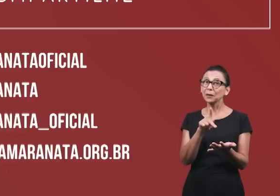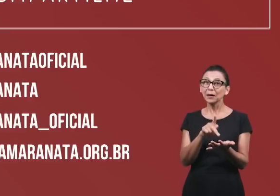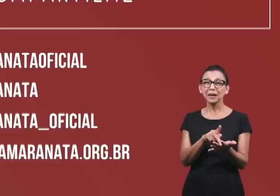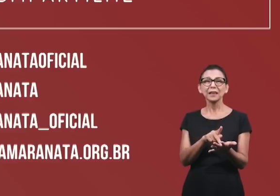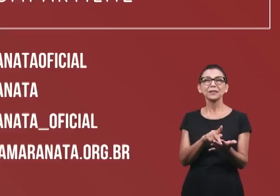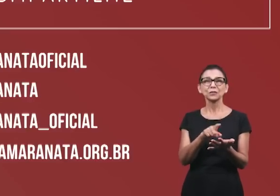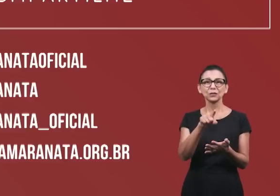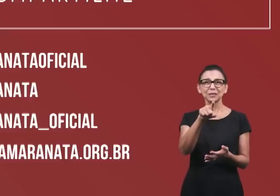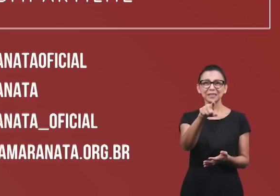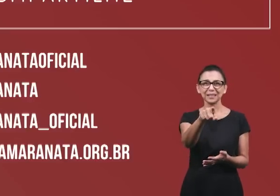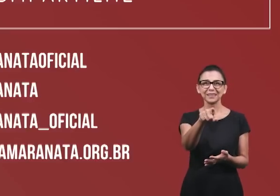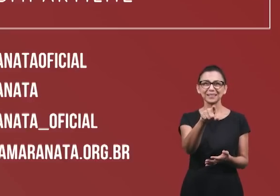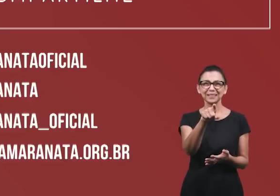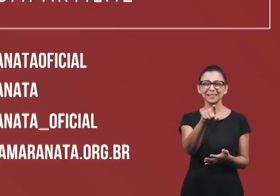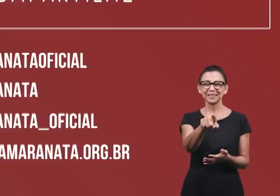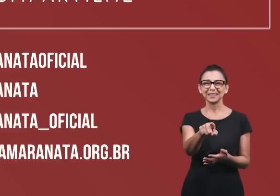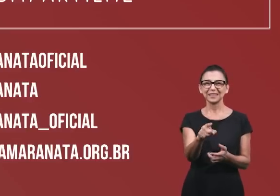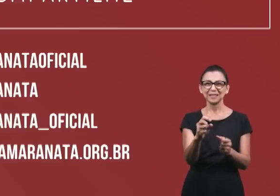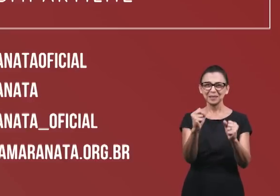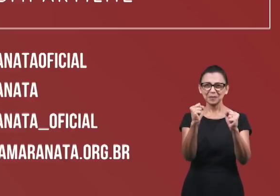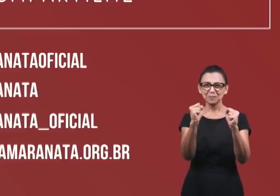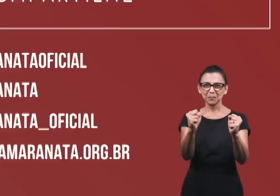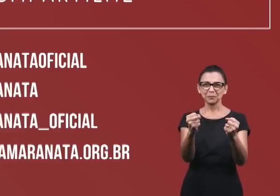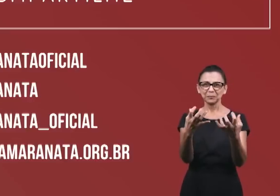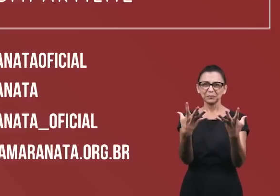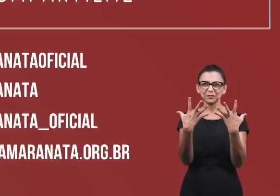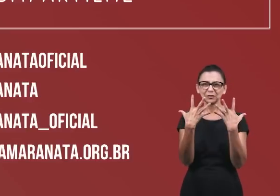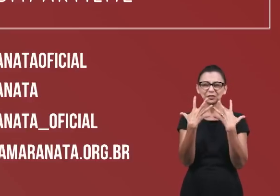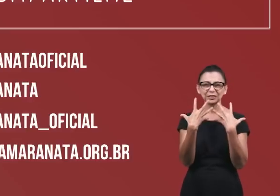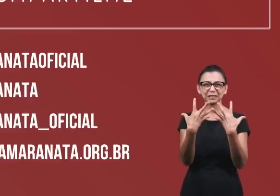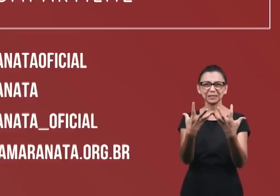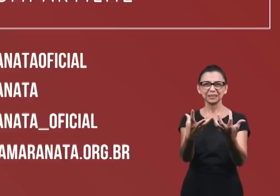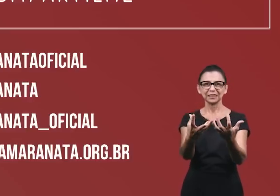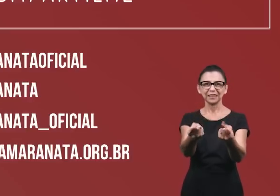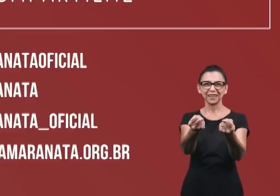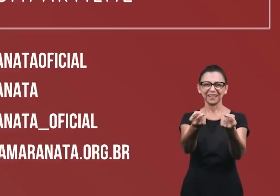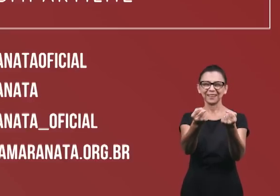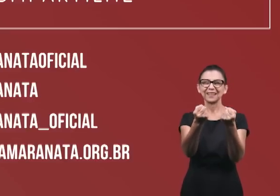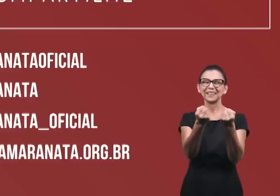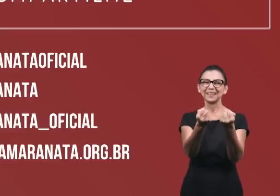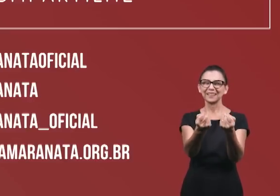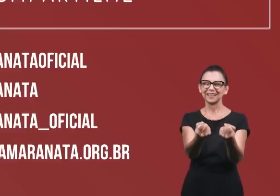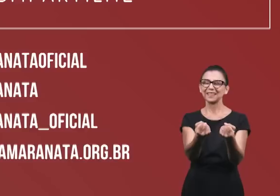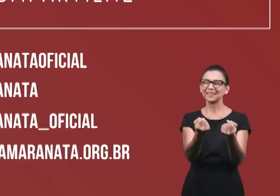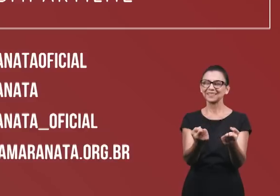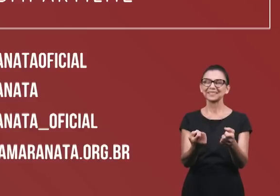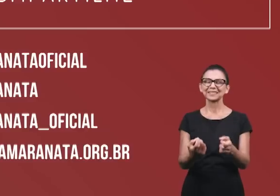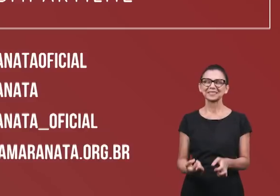verdadeiro que o homem pode ter.